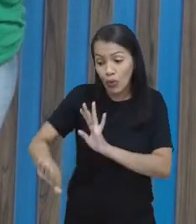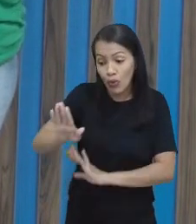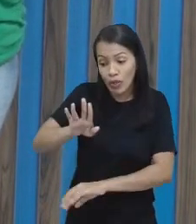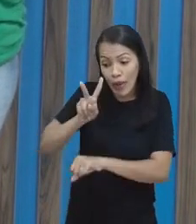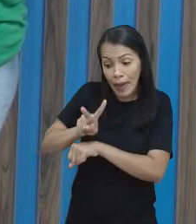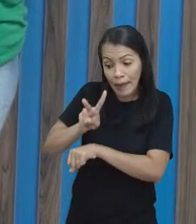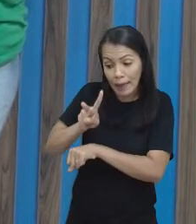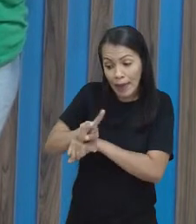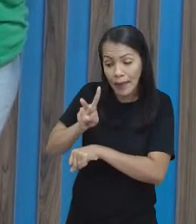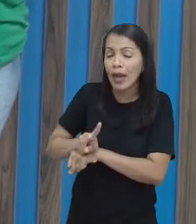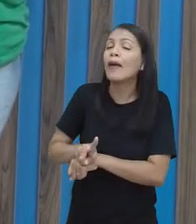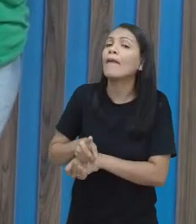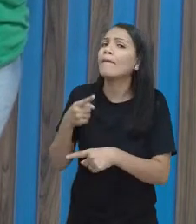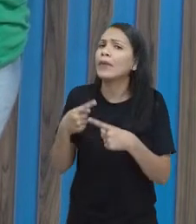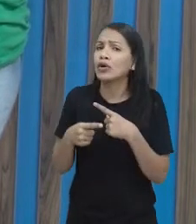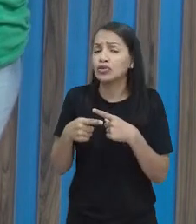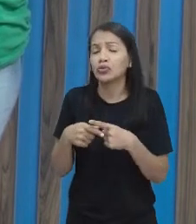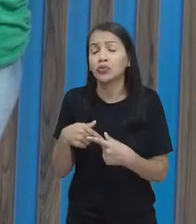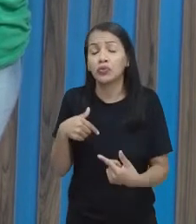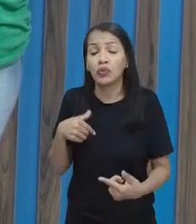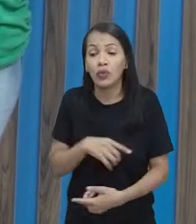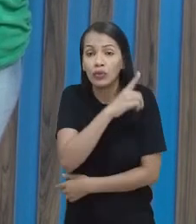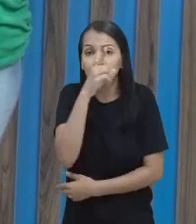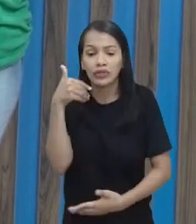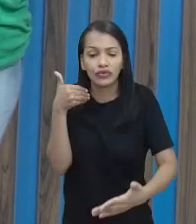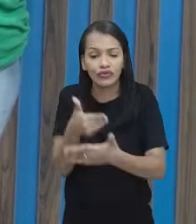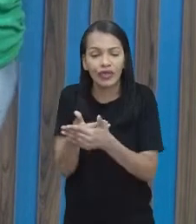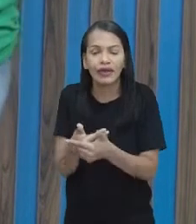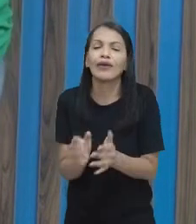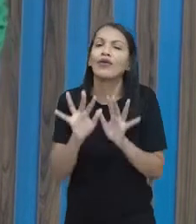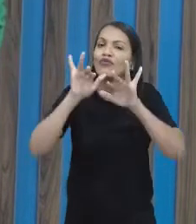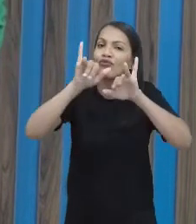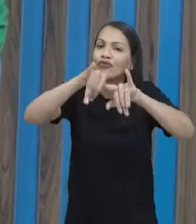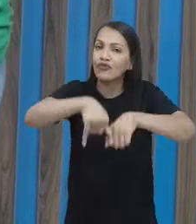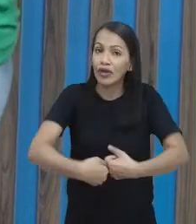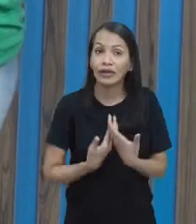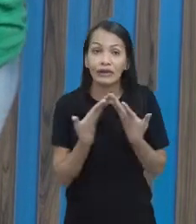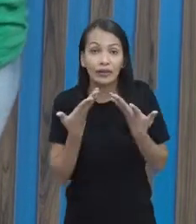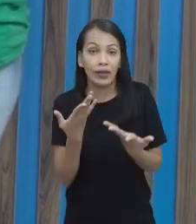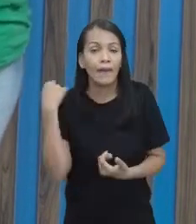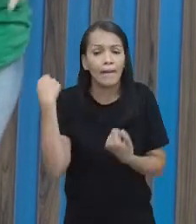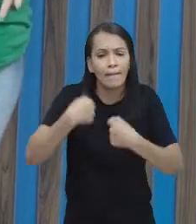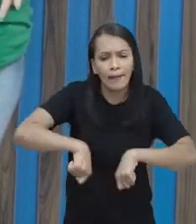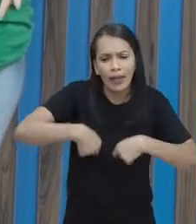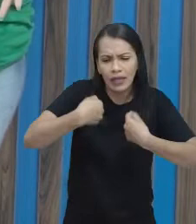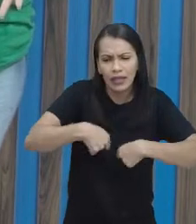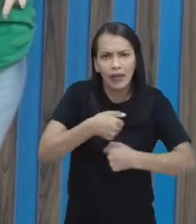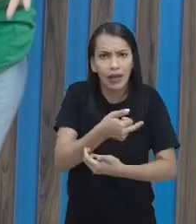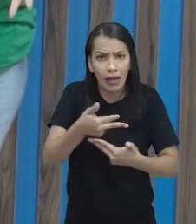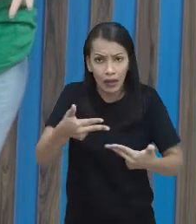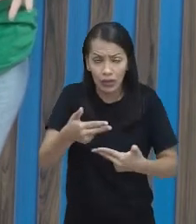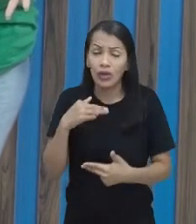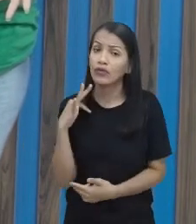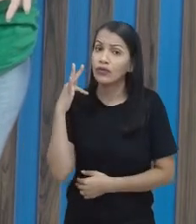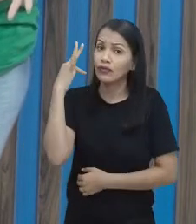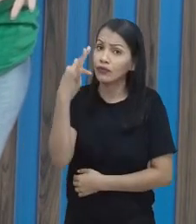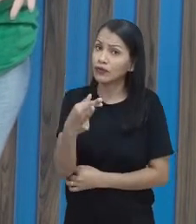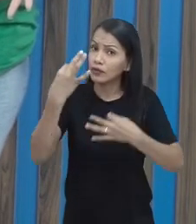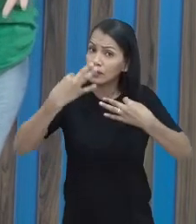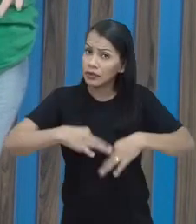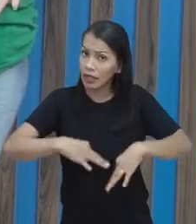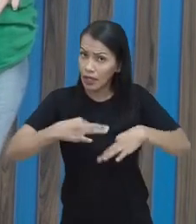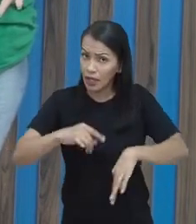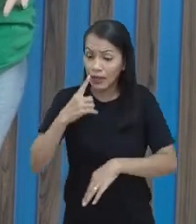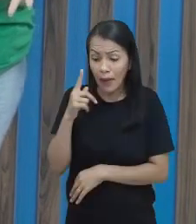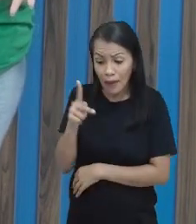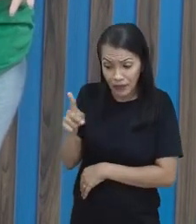pior para a gente, tá? Então, é importante que a gente já se antecipe a qualquer coisa que venha acontecer no futuro. Não é isso,